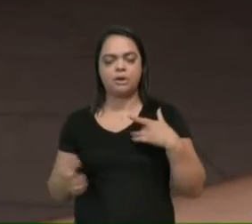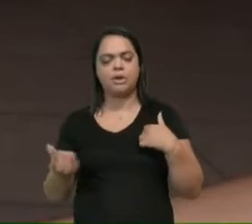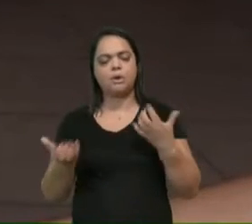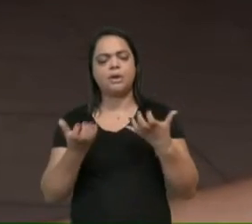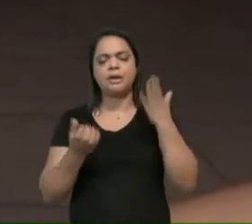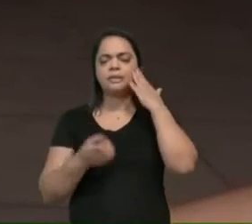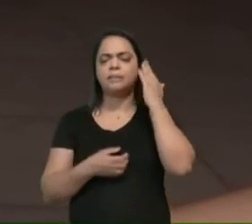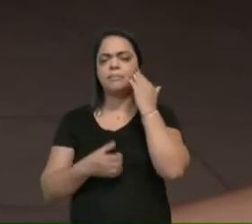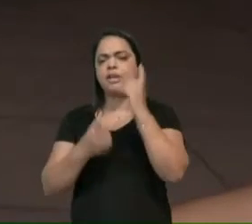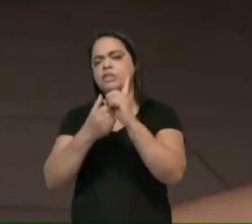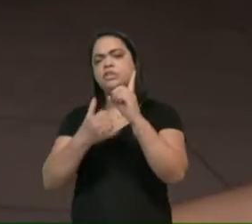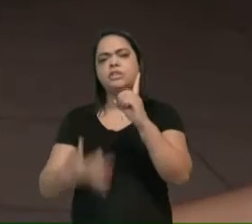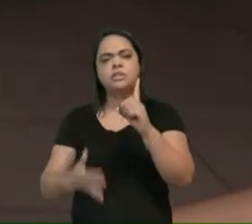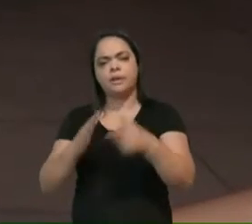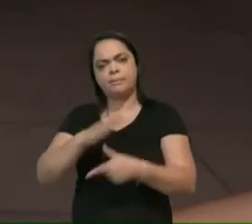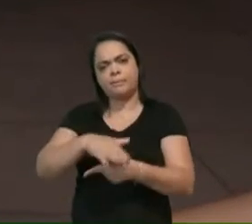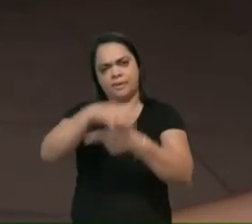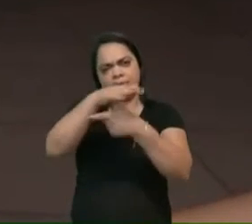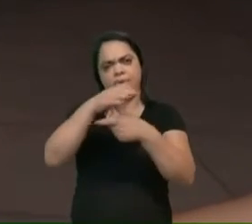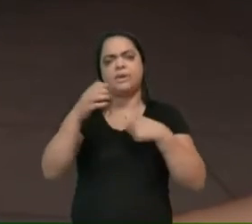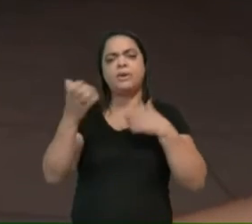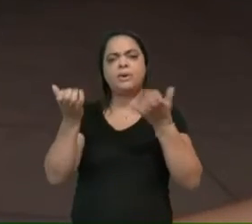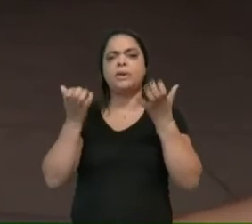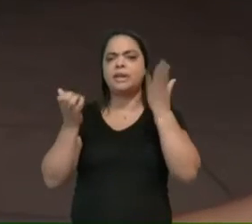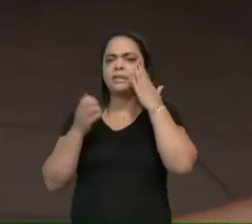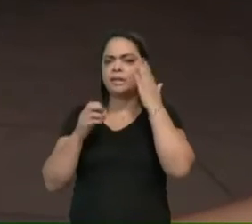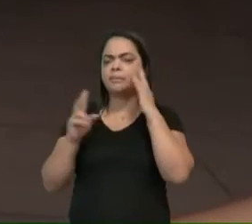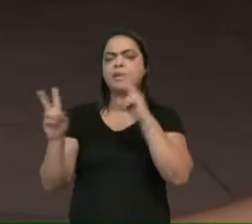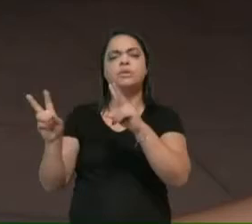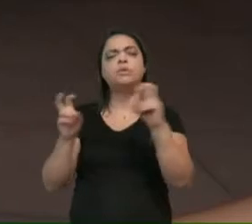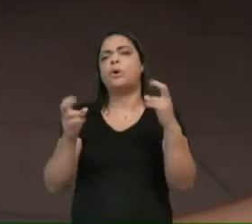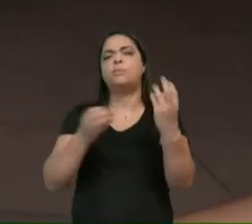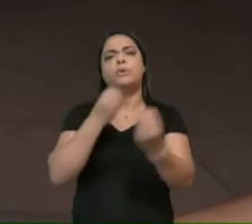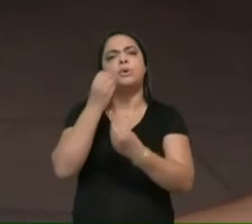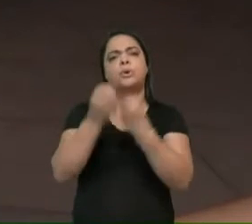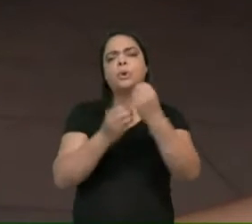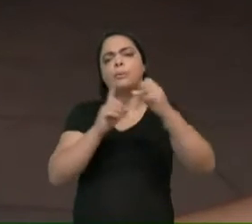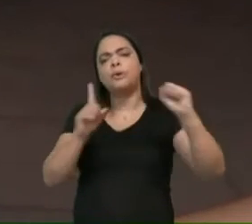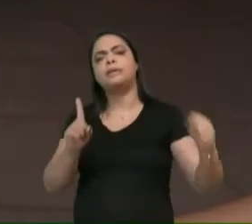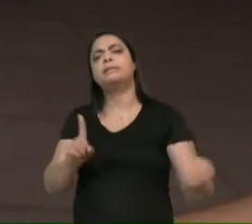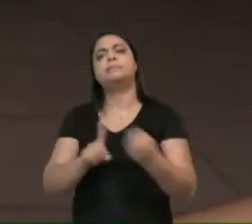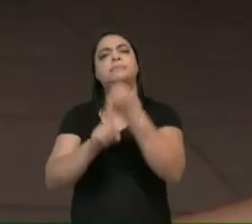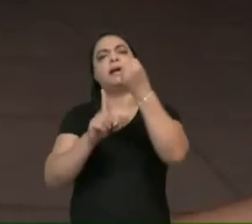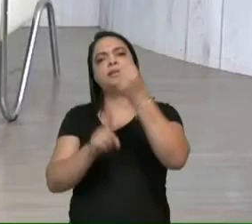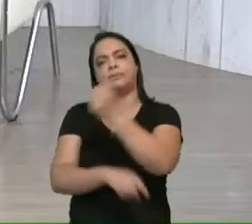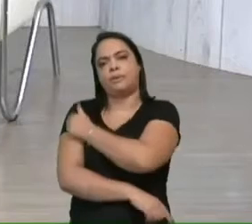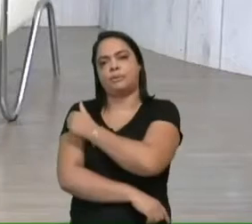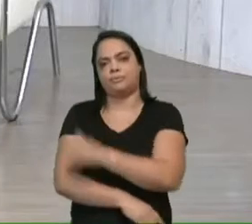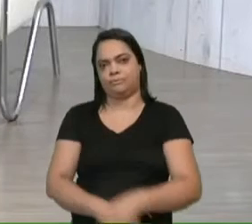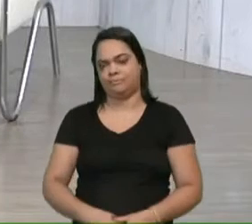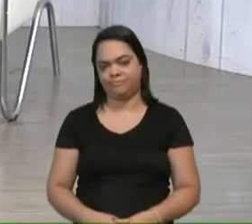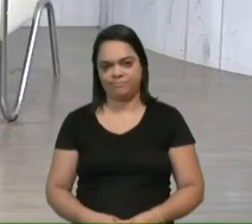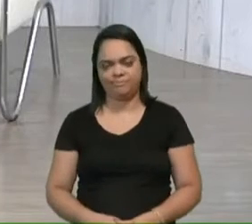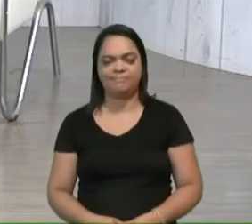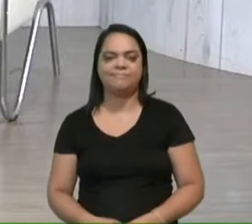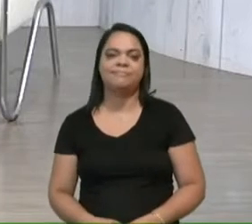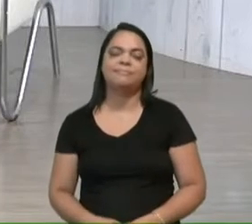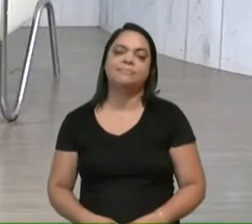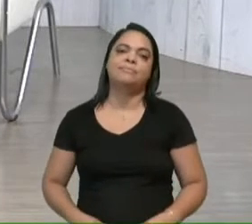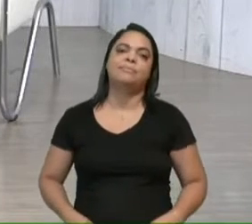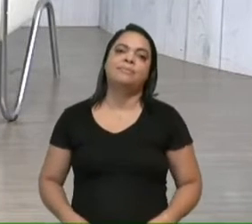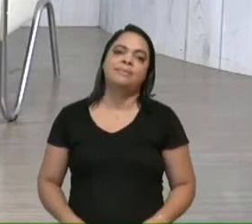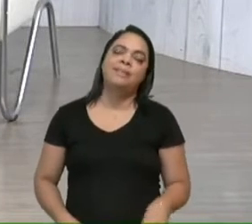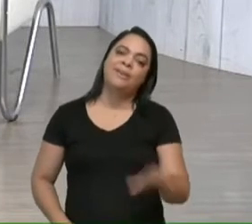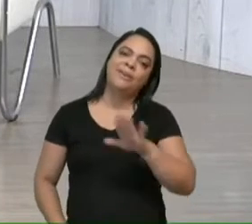da pró-reitoria eh eu gostaria de saber a respeito delas e como elas me impactam eh como aluno